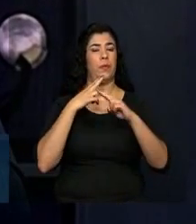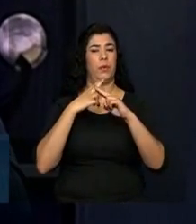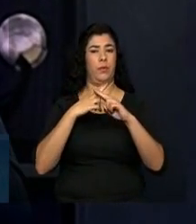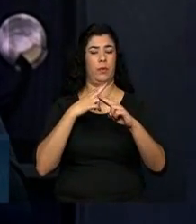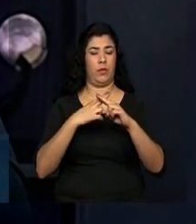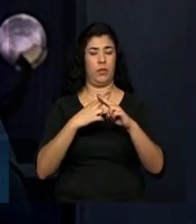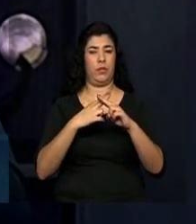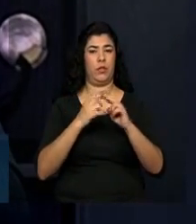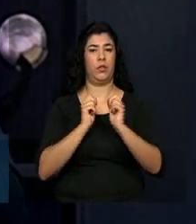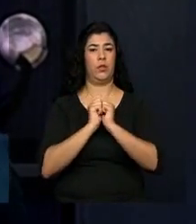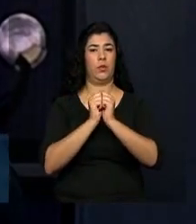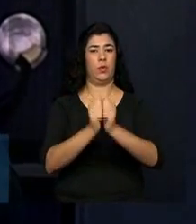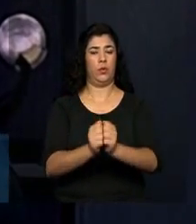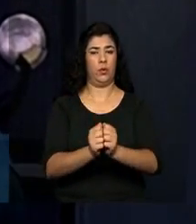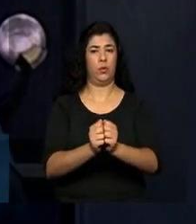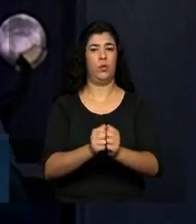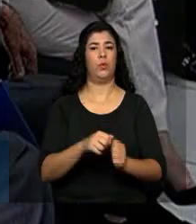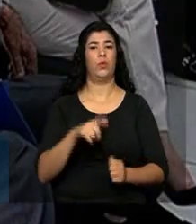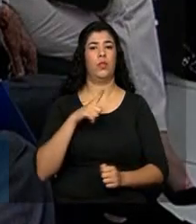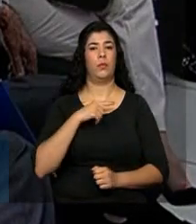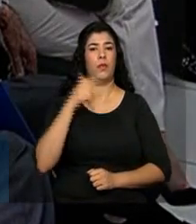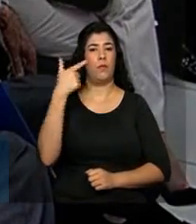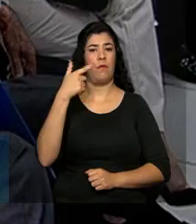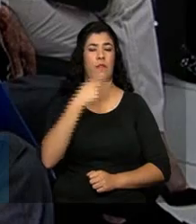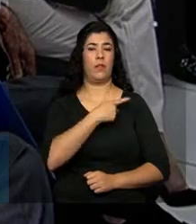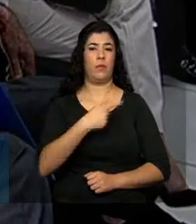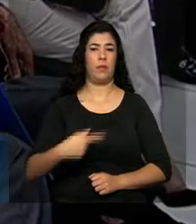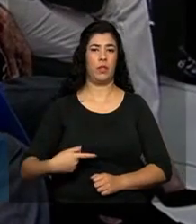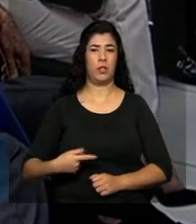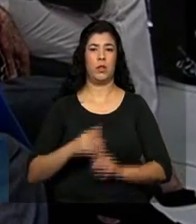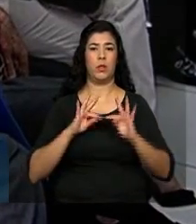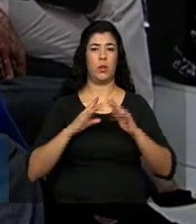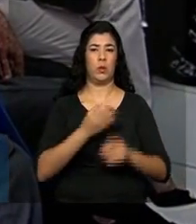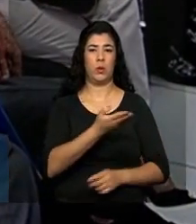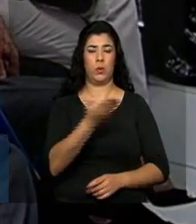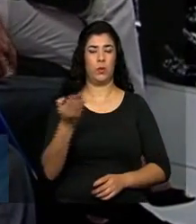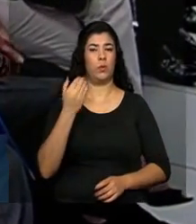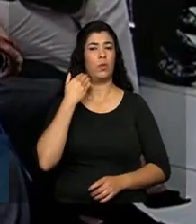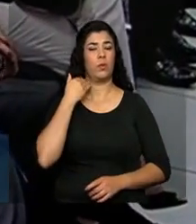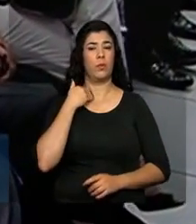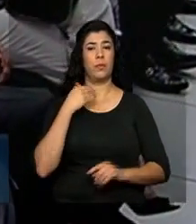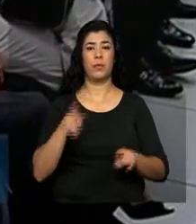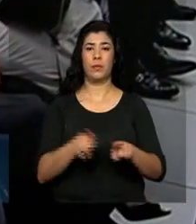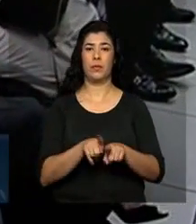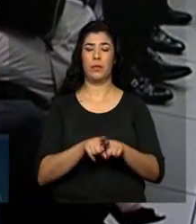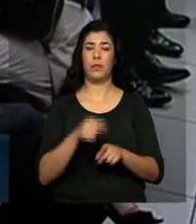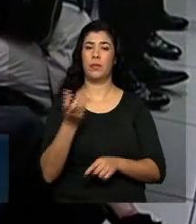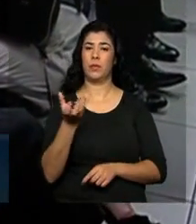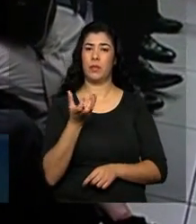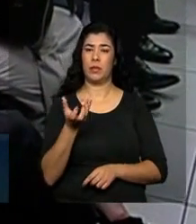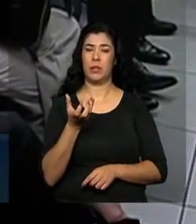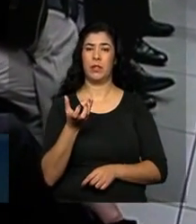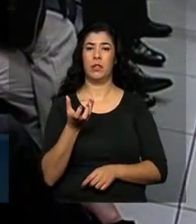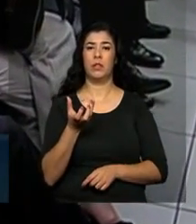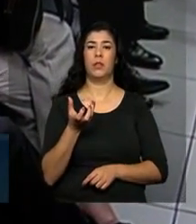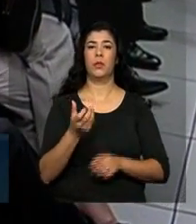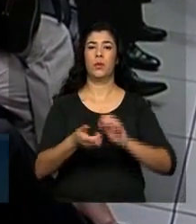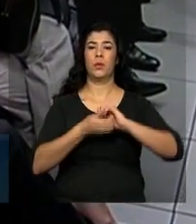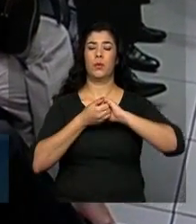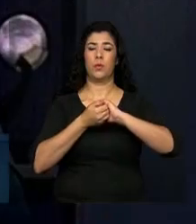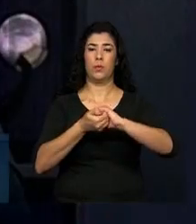eh vice-presidentes e diretores dos bancos quero aqui cumprimentar